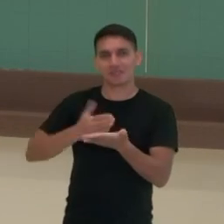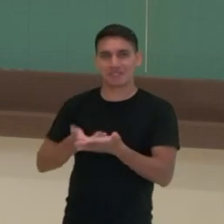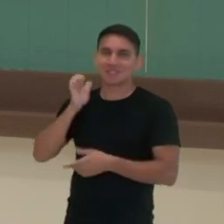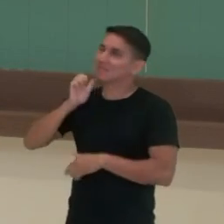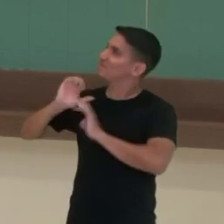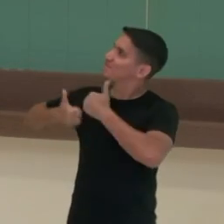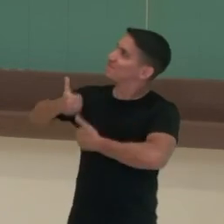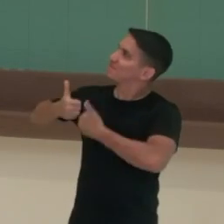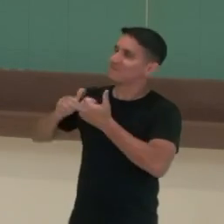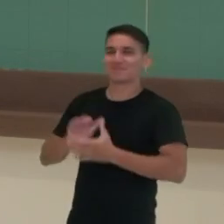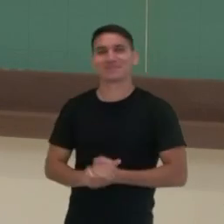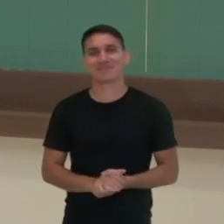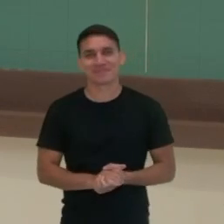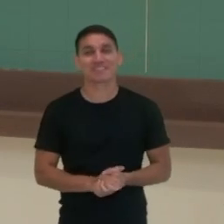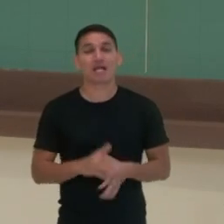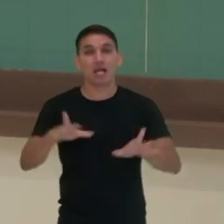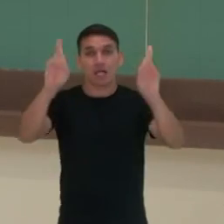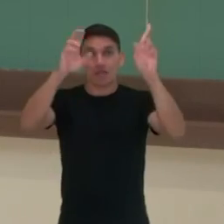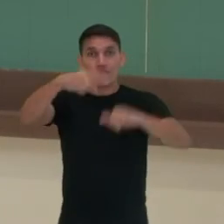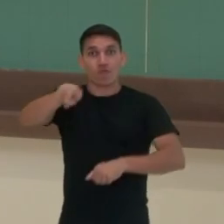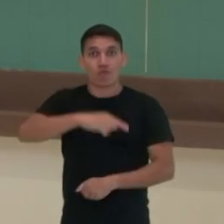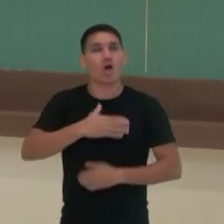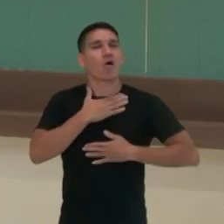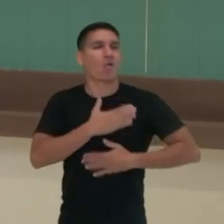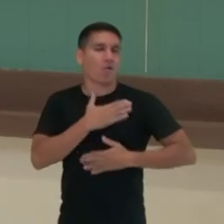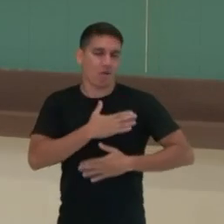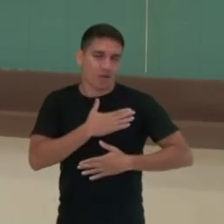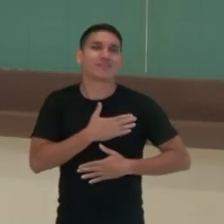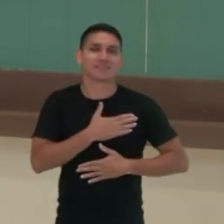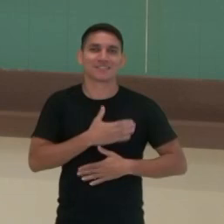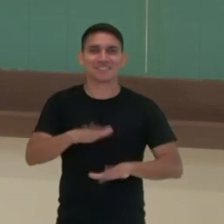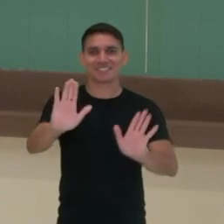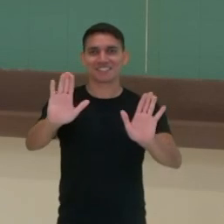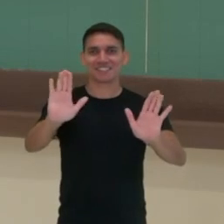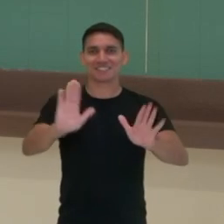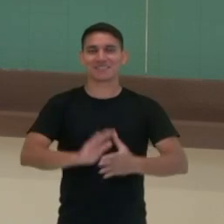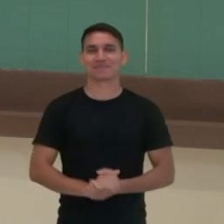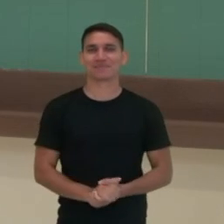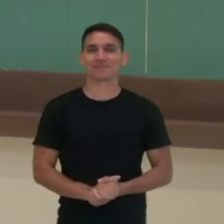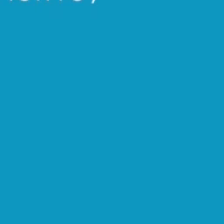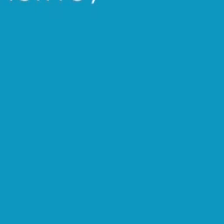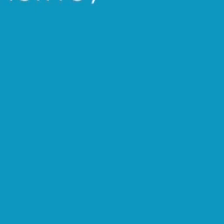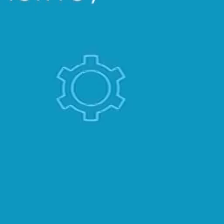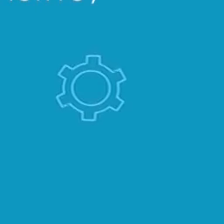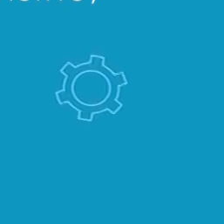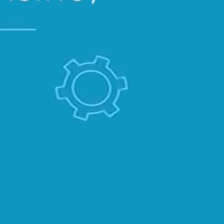Obrigada, Ezion. Espero que vocês tenham gostado. Até breve. Tchau, tchau.